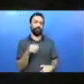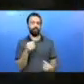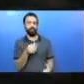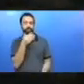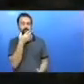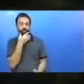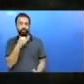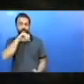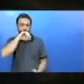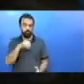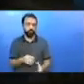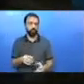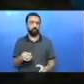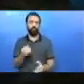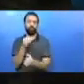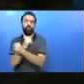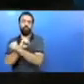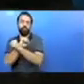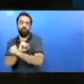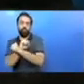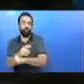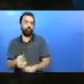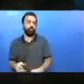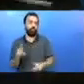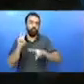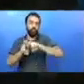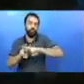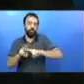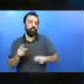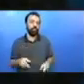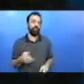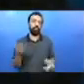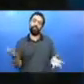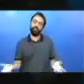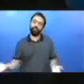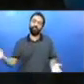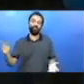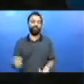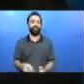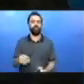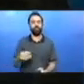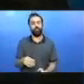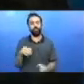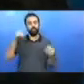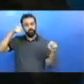e o boi estava o quê? Morto. O patrão ficou muito triste, porque o boi bumbá era o preferido dele, era tratado igual